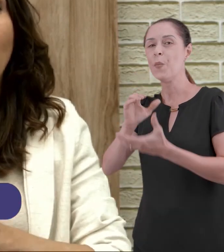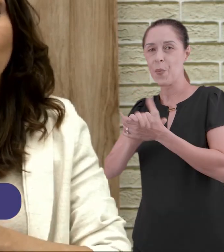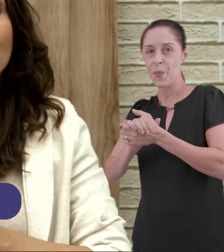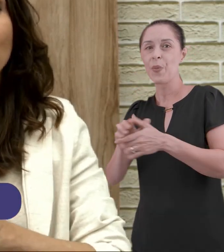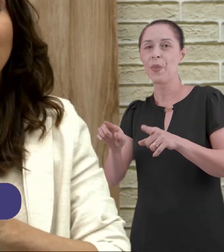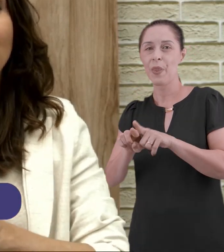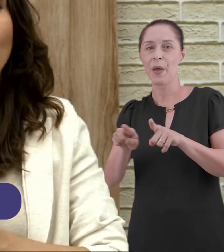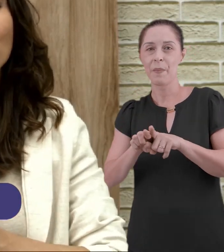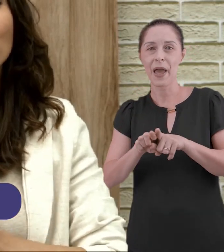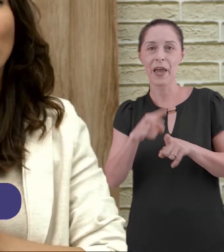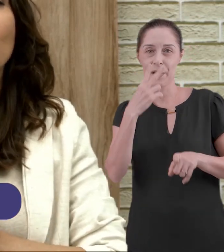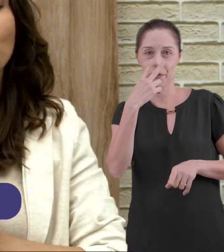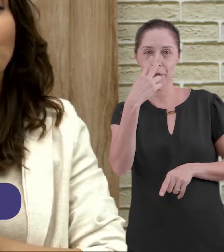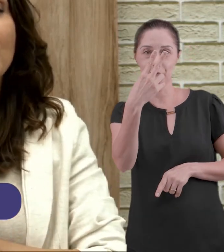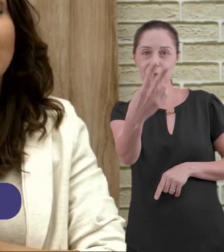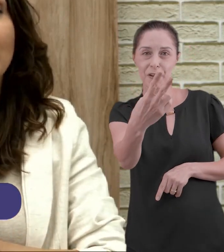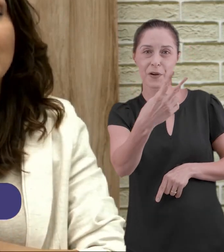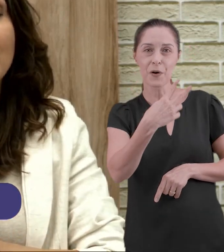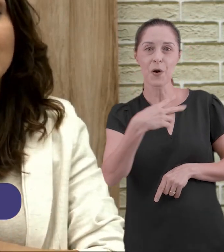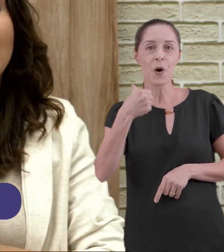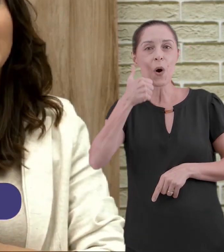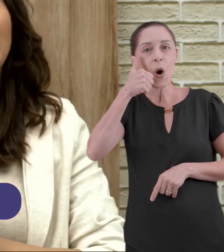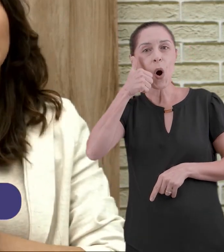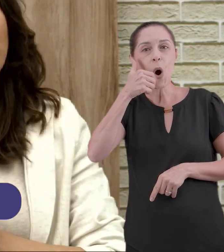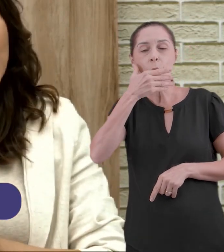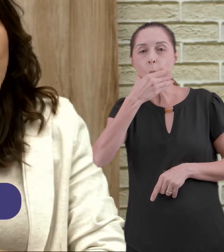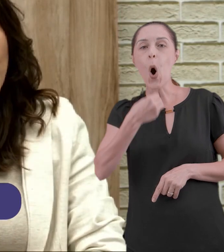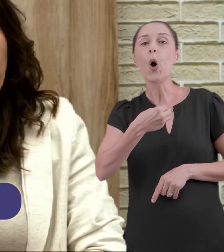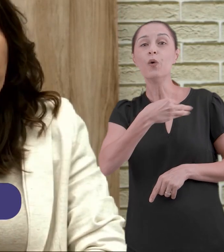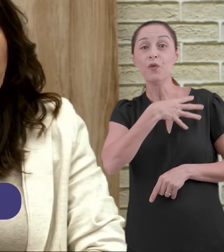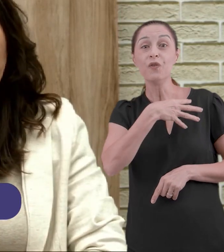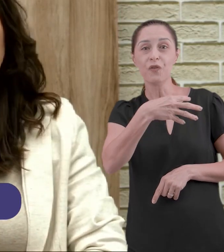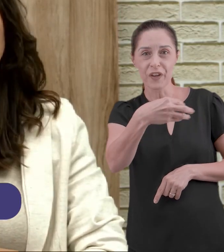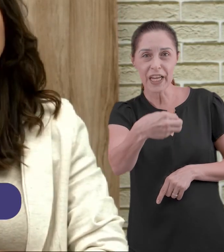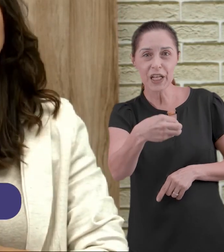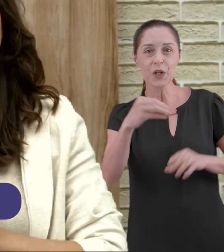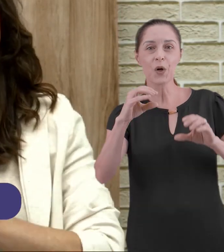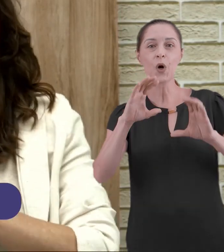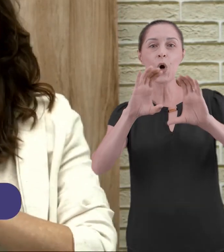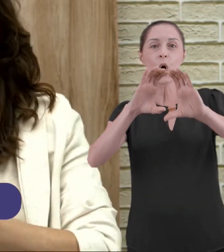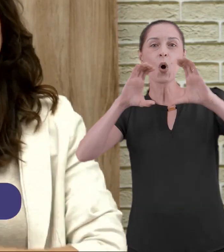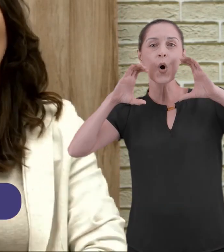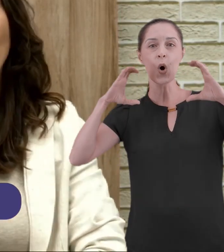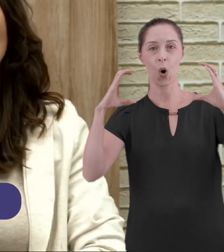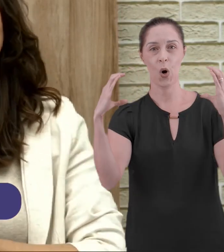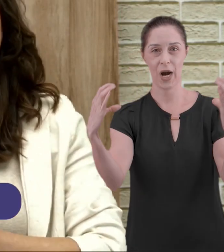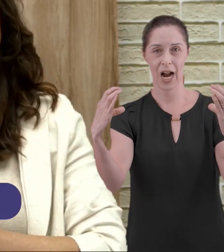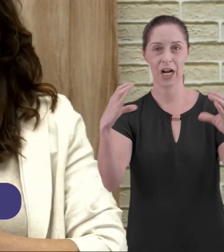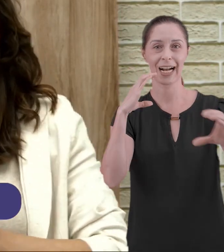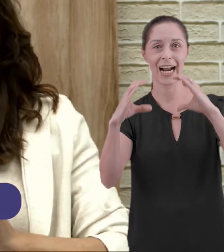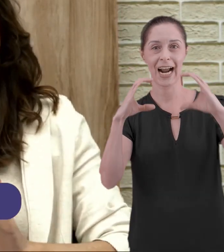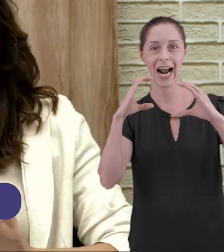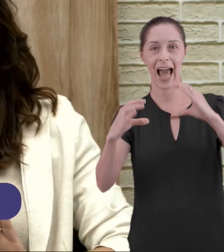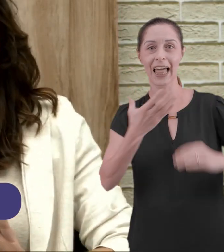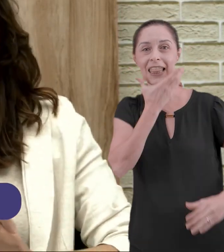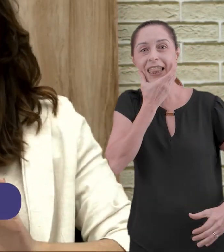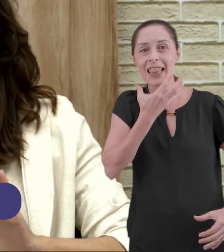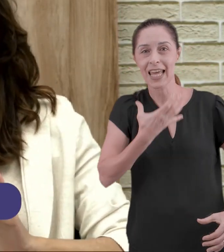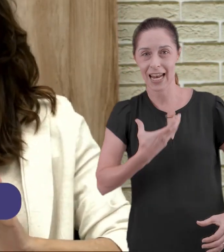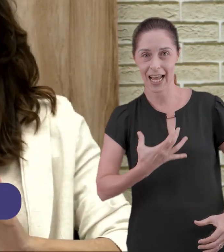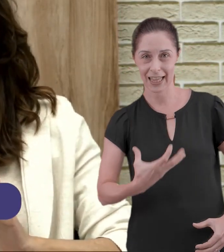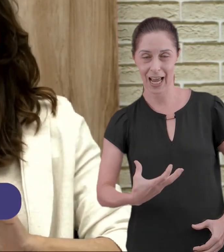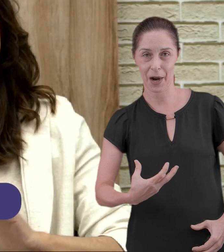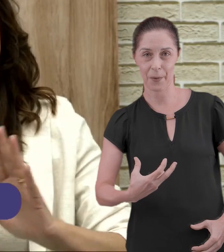do coral de Natal junto com as outras crianças. Ele precisou de apoio, né? Ele ficou lá na